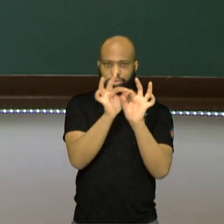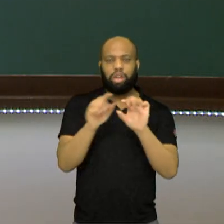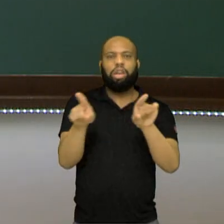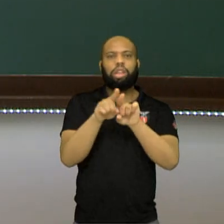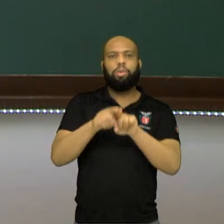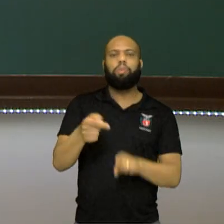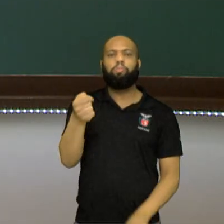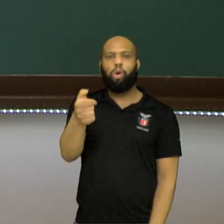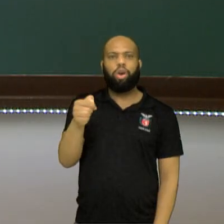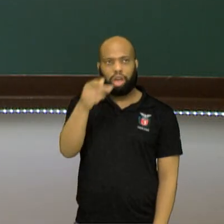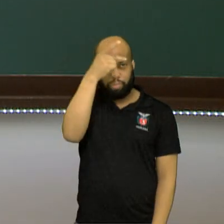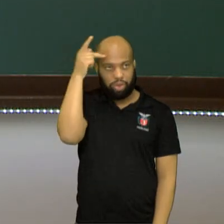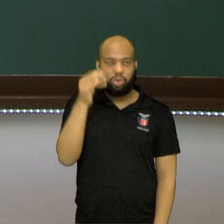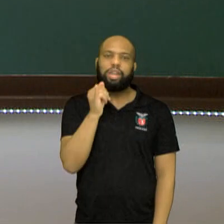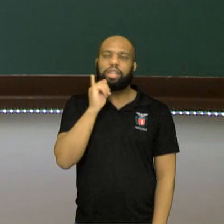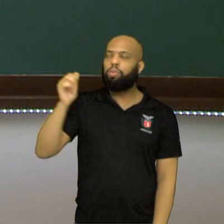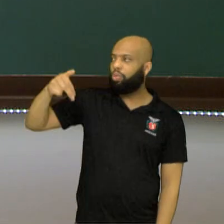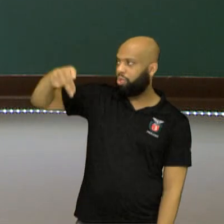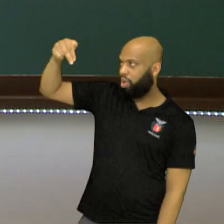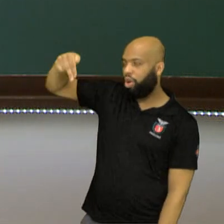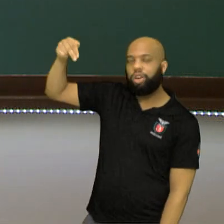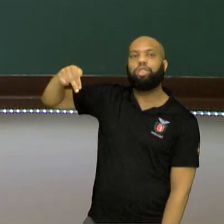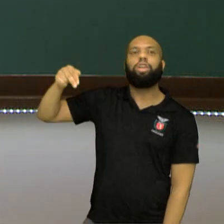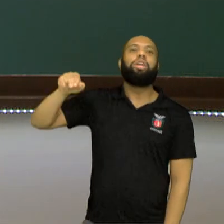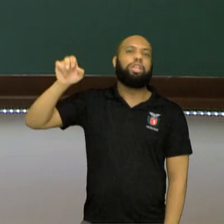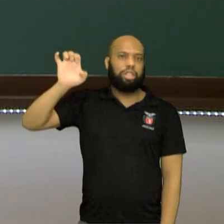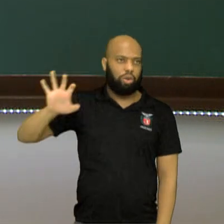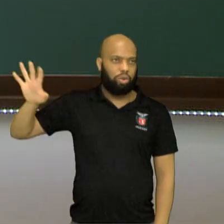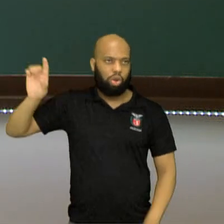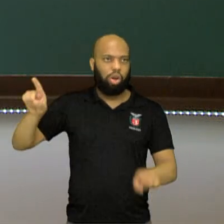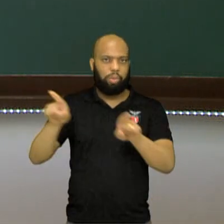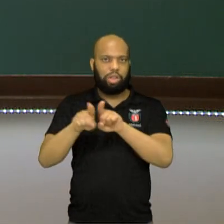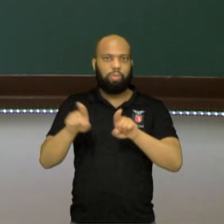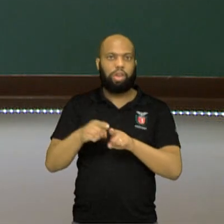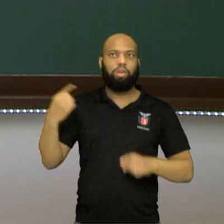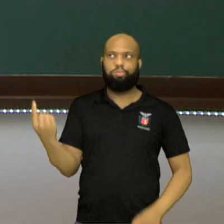em lugares aqui como o norte da Europa ou os Alpes.